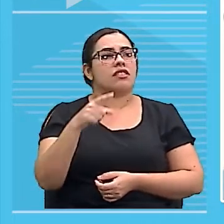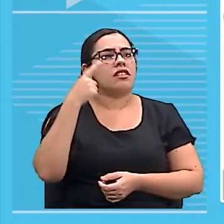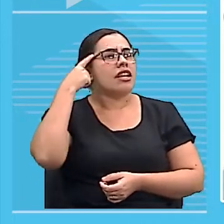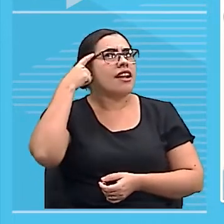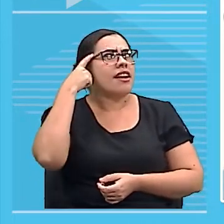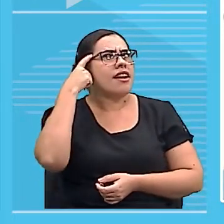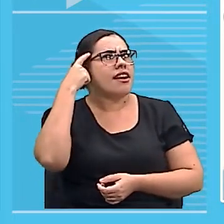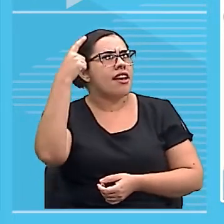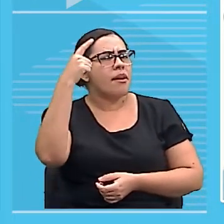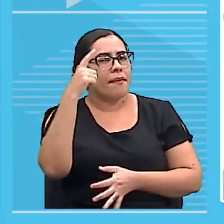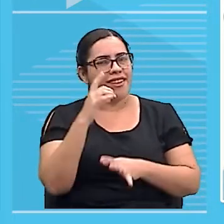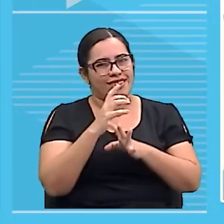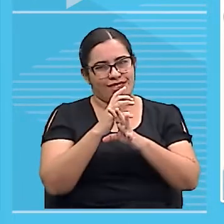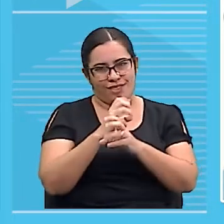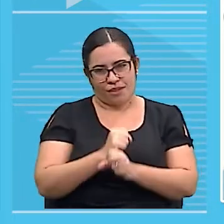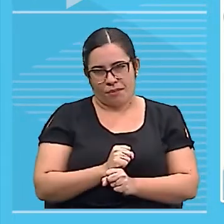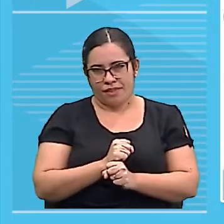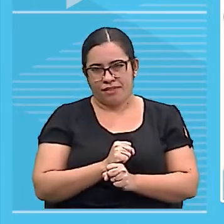soma